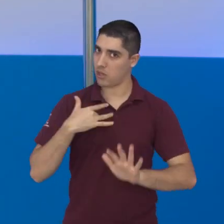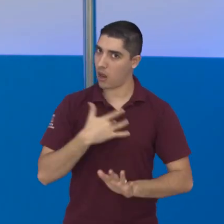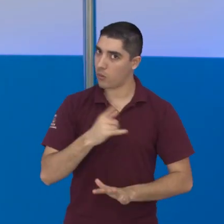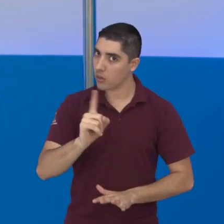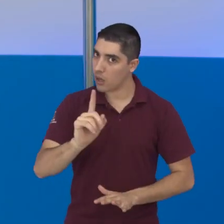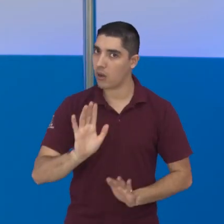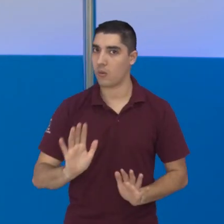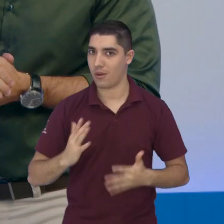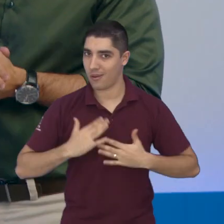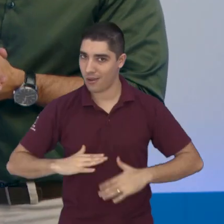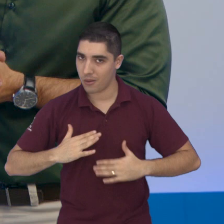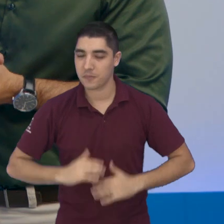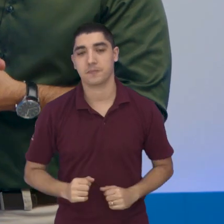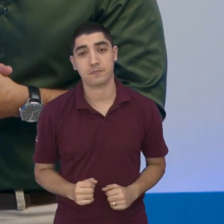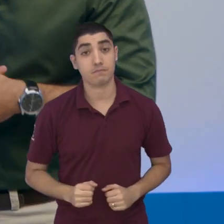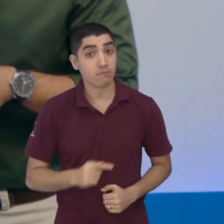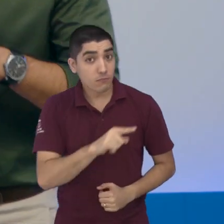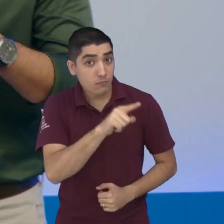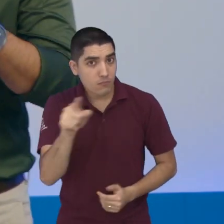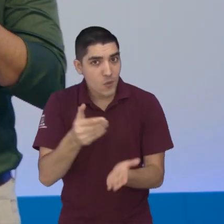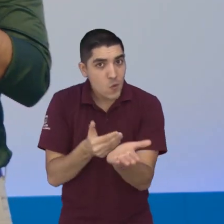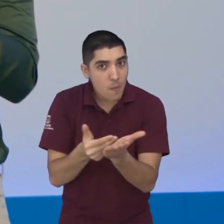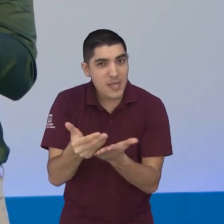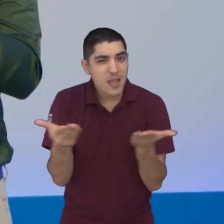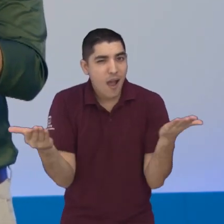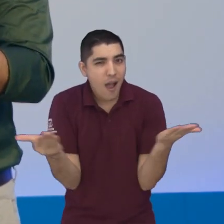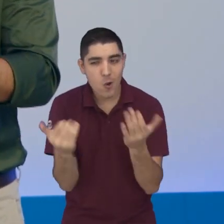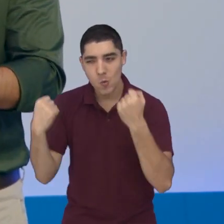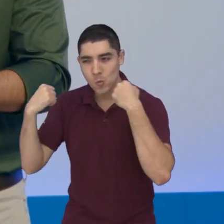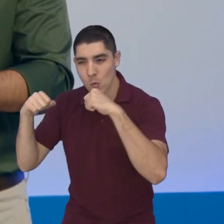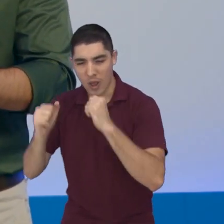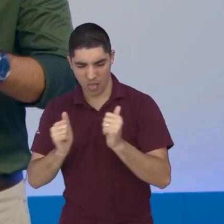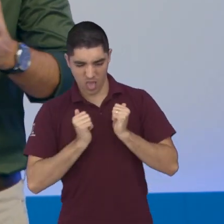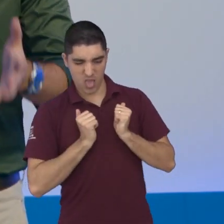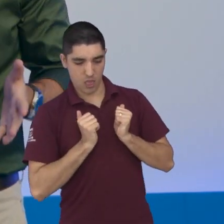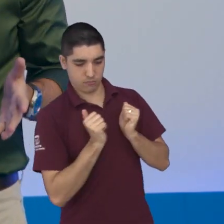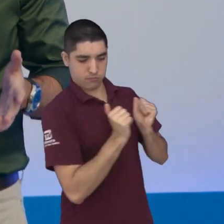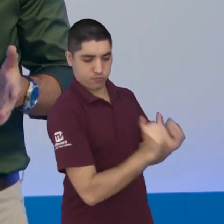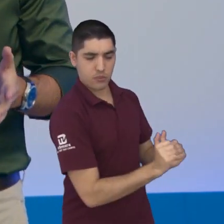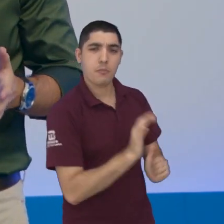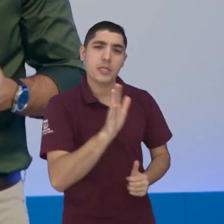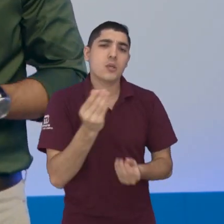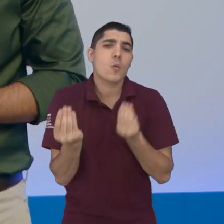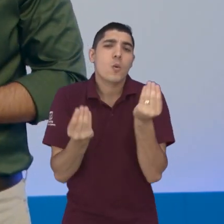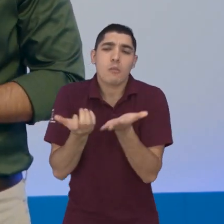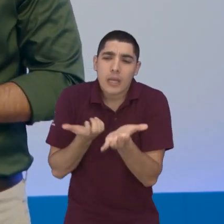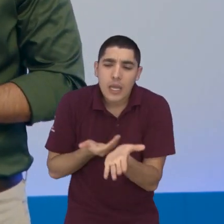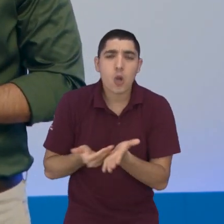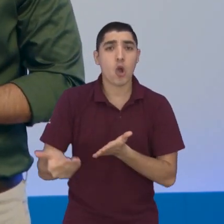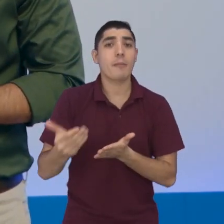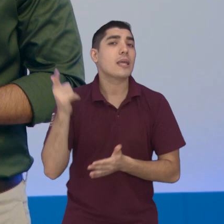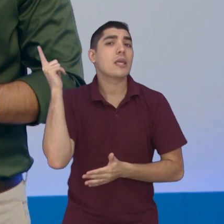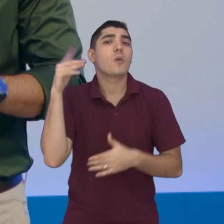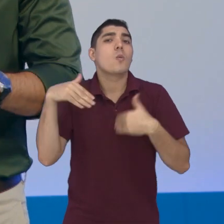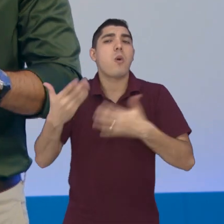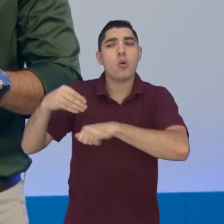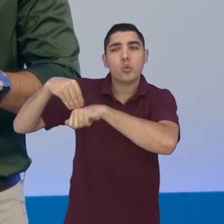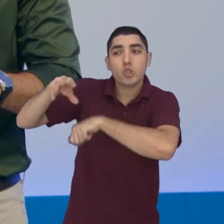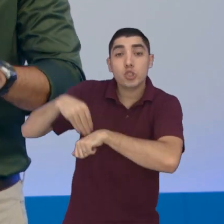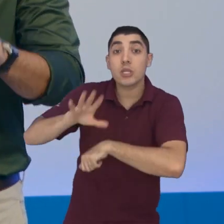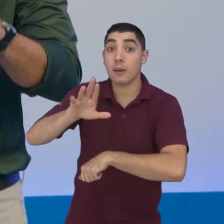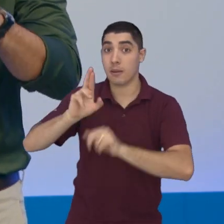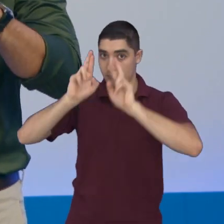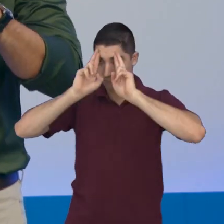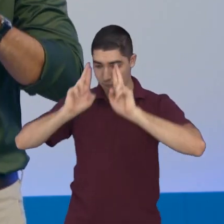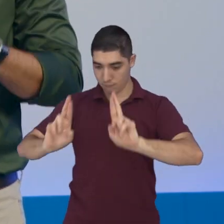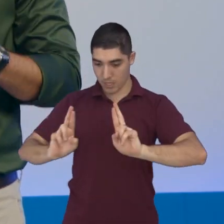nada saudável então para quem tá largando agora o sedentarismo como começar e quais dicas para conseguir um resultado